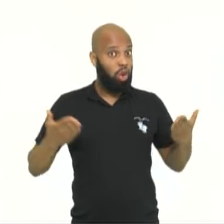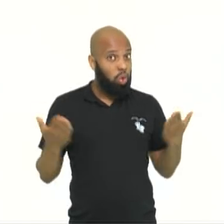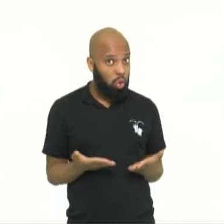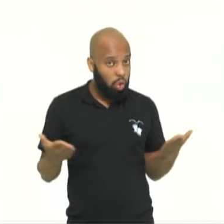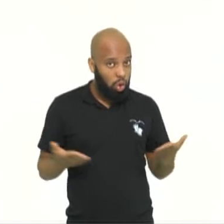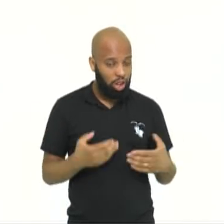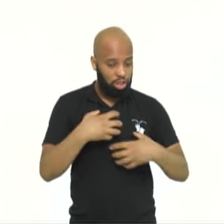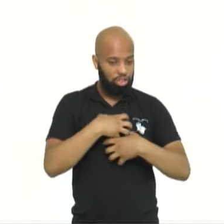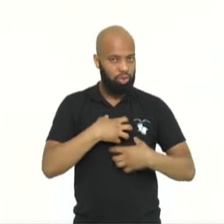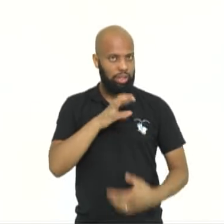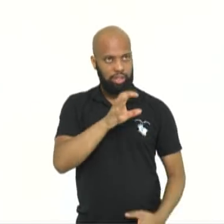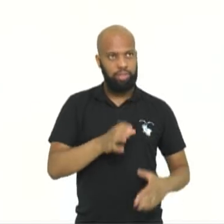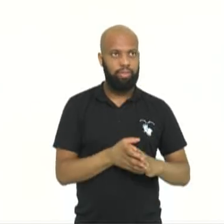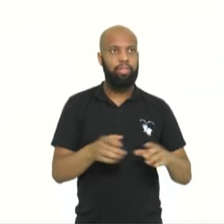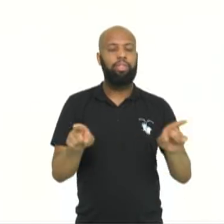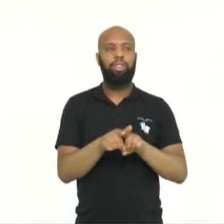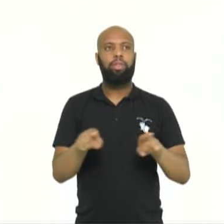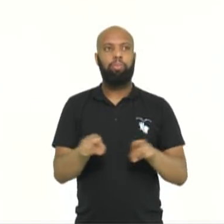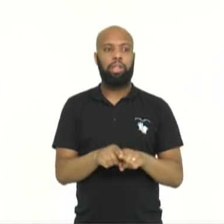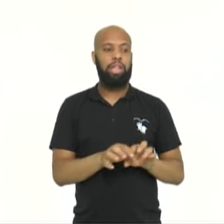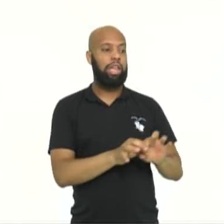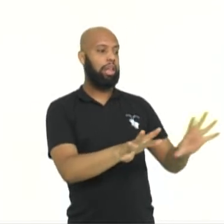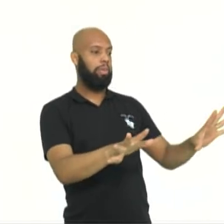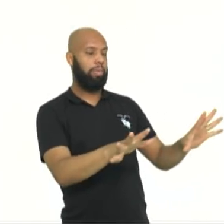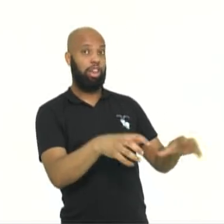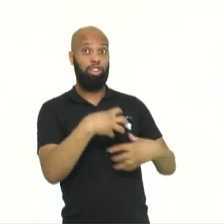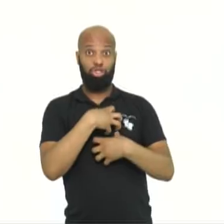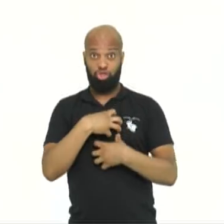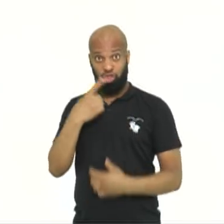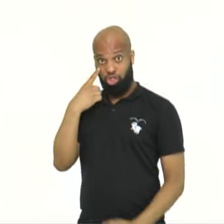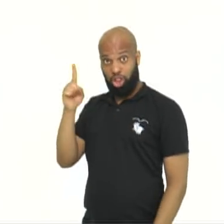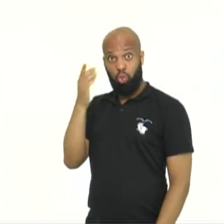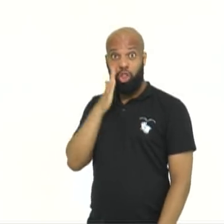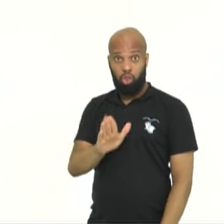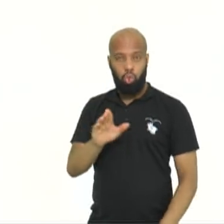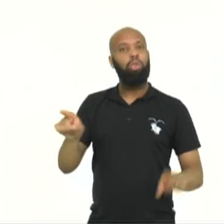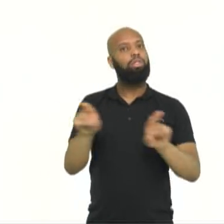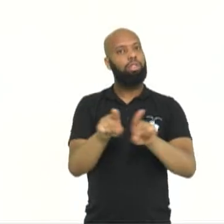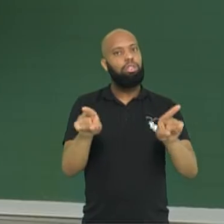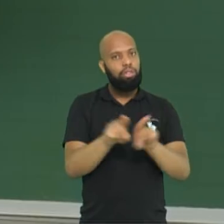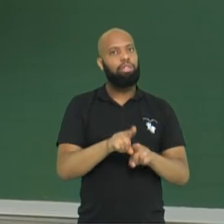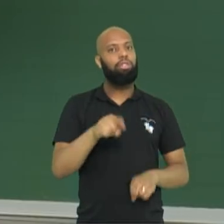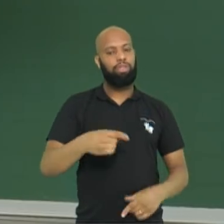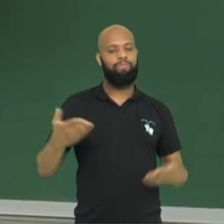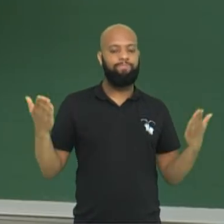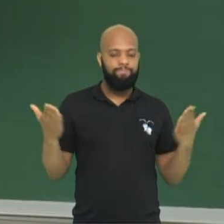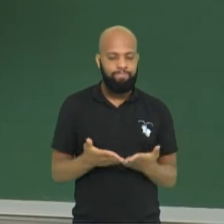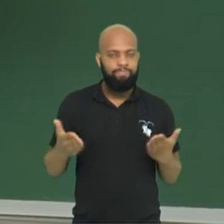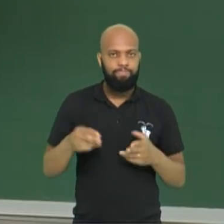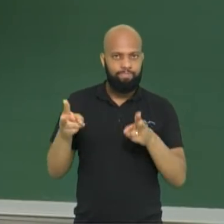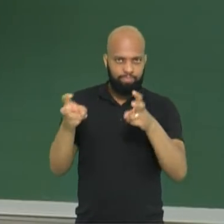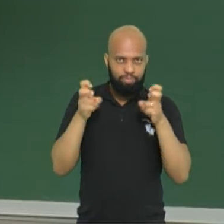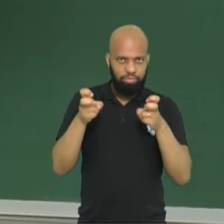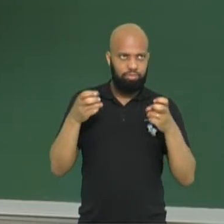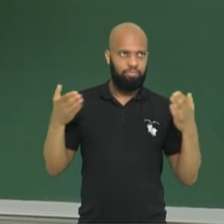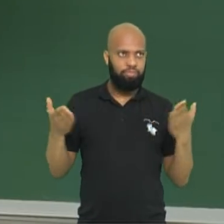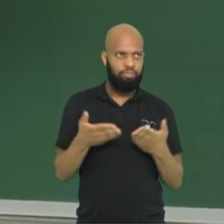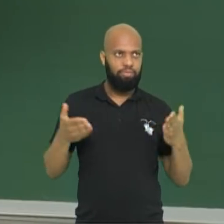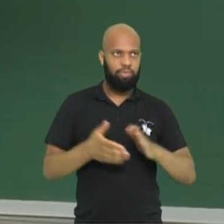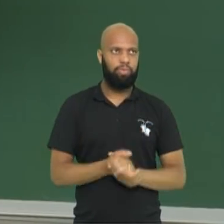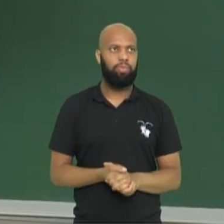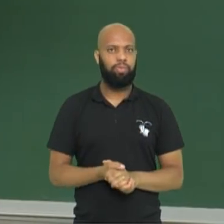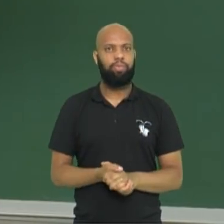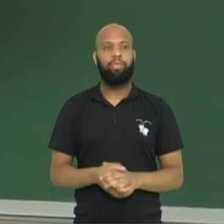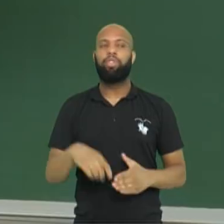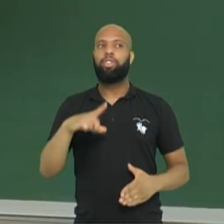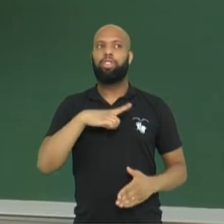presente, tá? E deixo também está na forma presente. Então, vocês observaram isso, esse detalhe? Então,